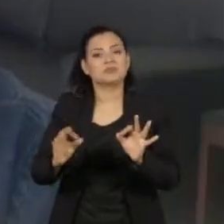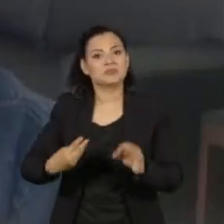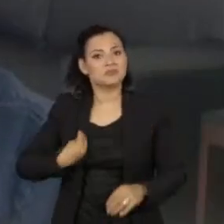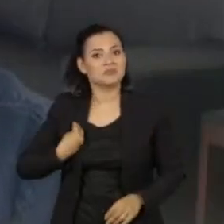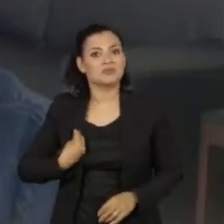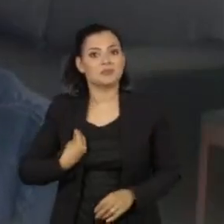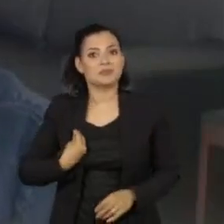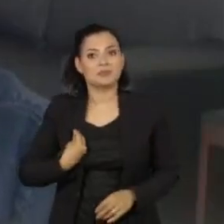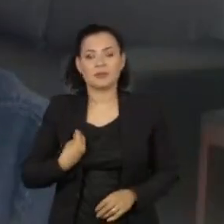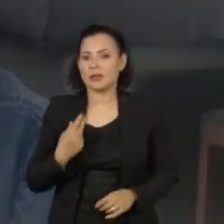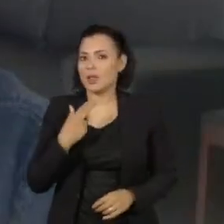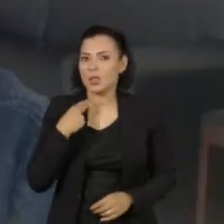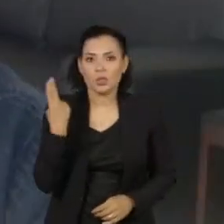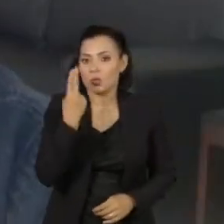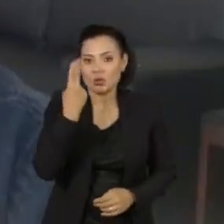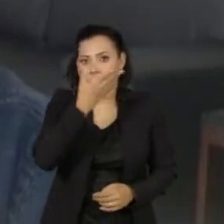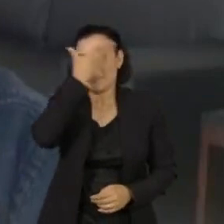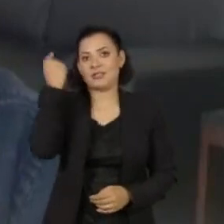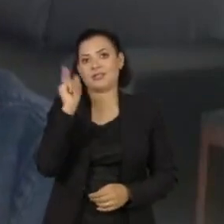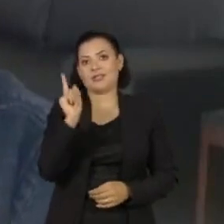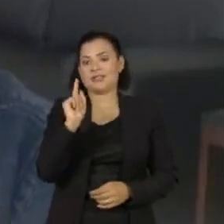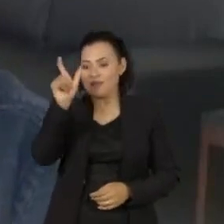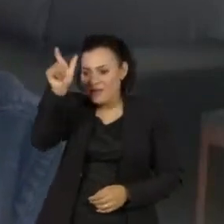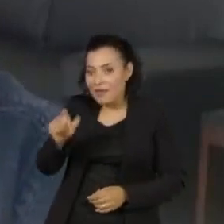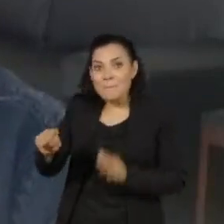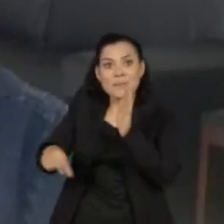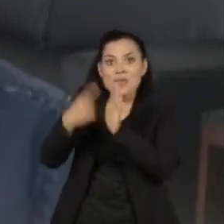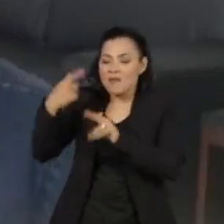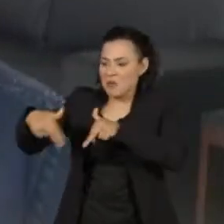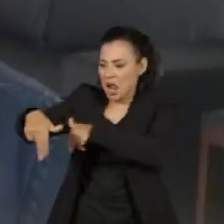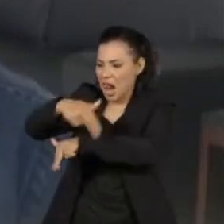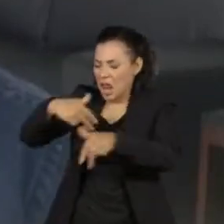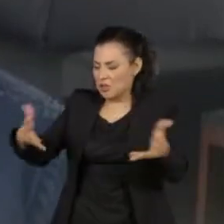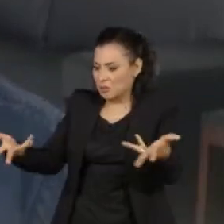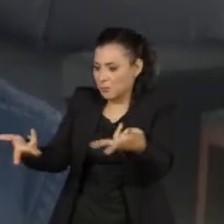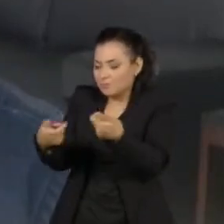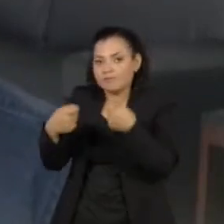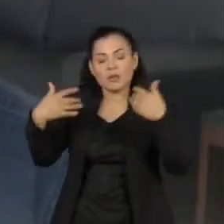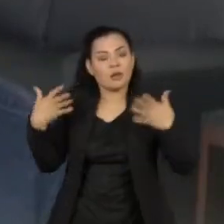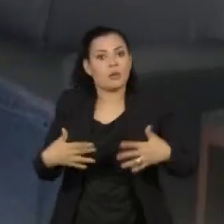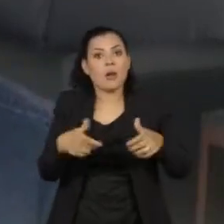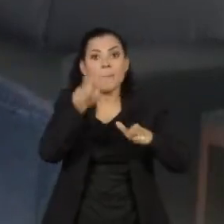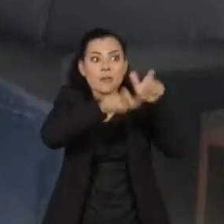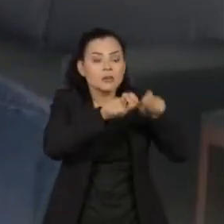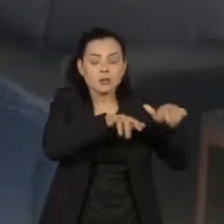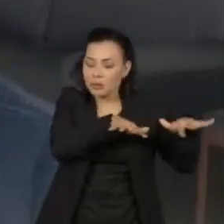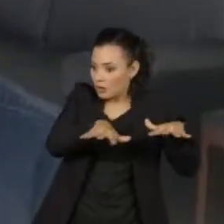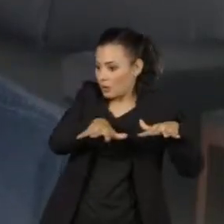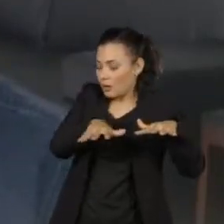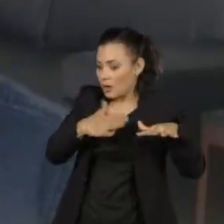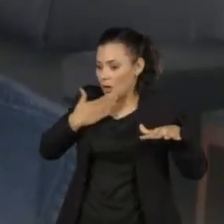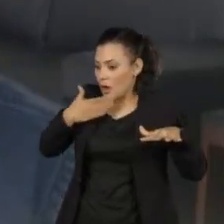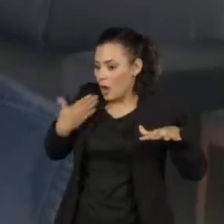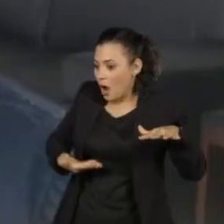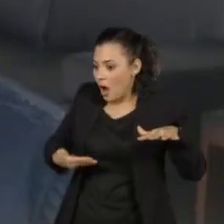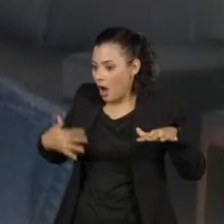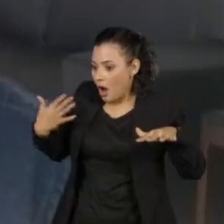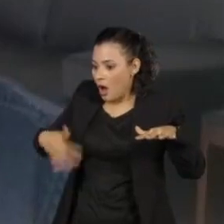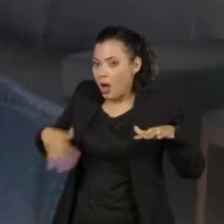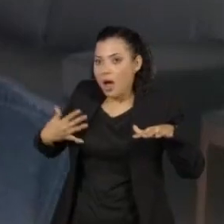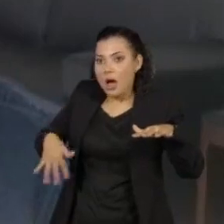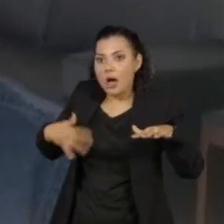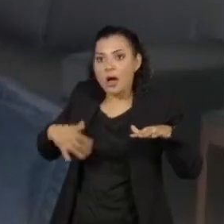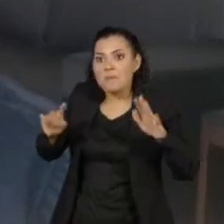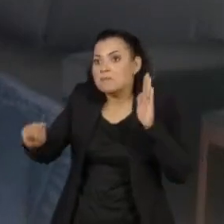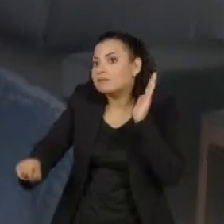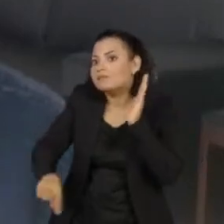você esquecer o momento em que você vê o Pelé pela primeira vez. A reação das pessoas, e não exatamente a minha, ao ver o Pelé